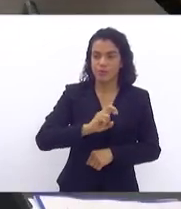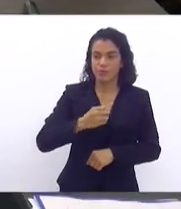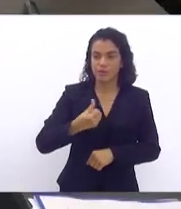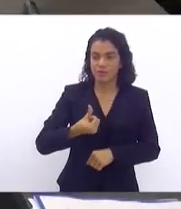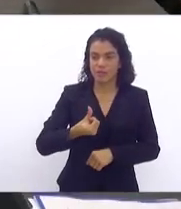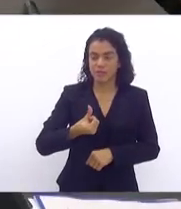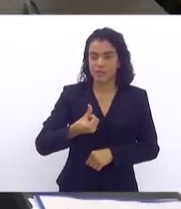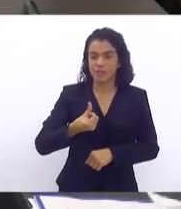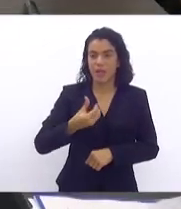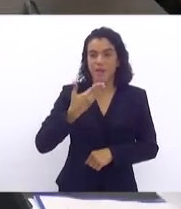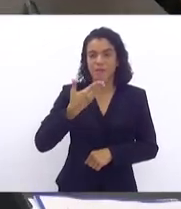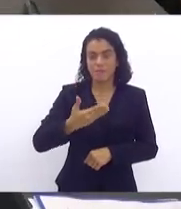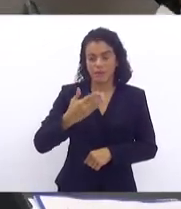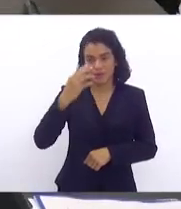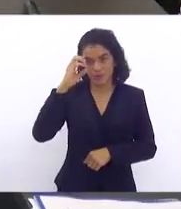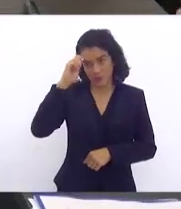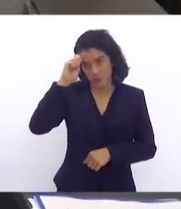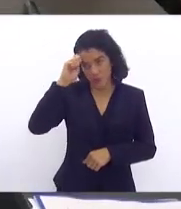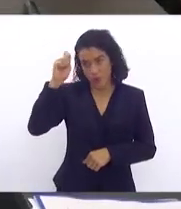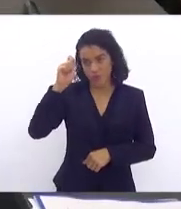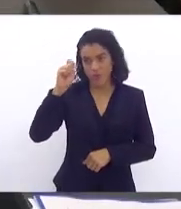autor.